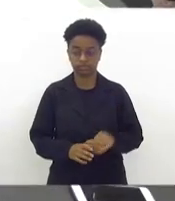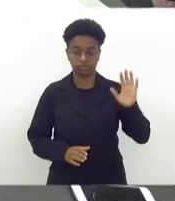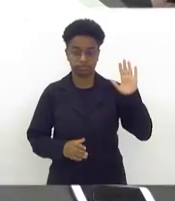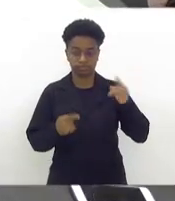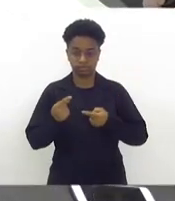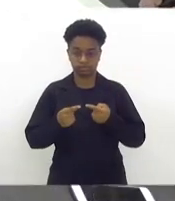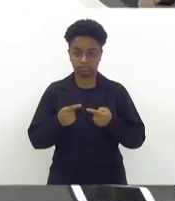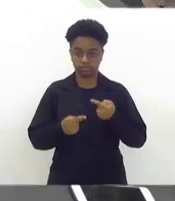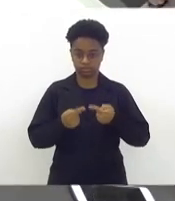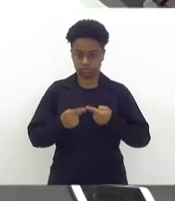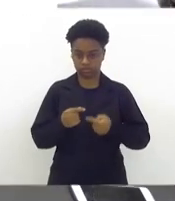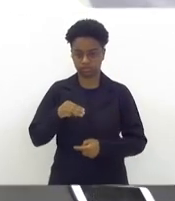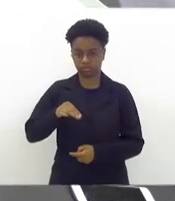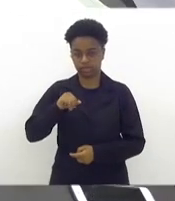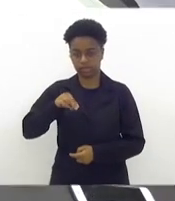Discutido, deputado Carlos Mink.